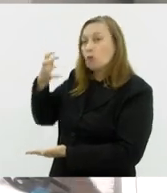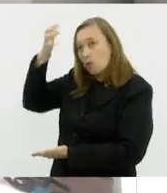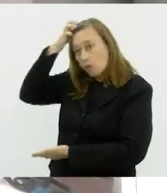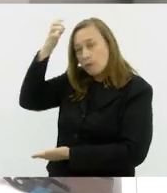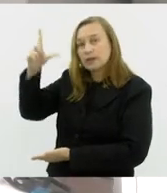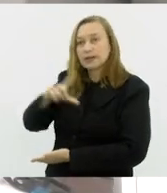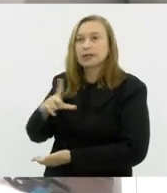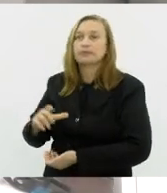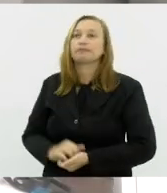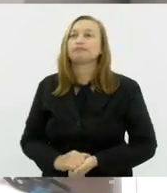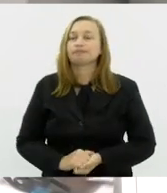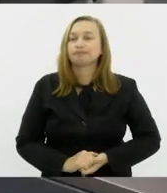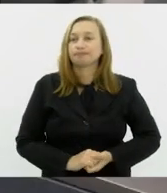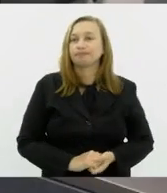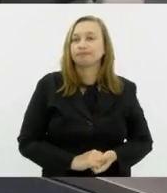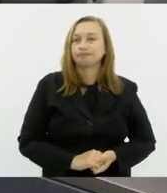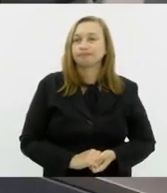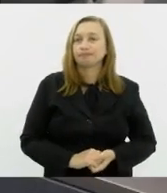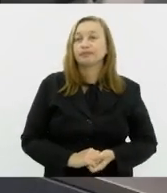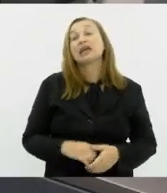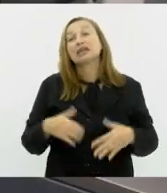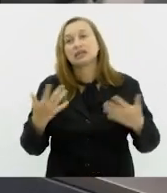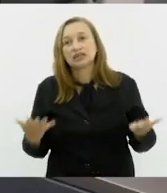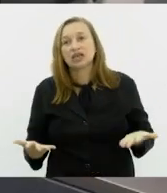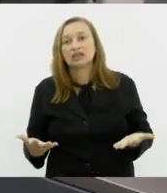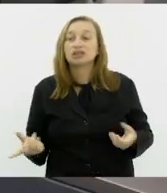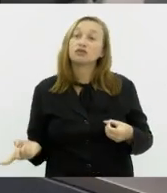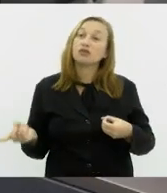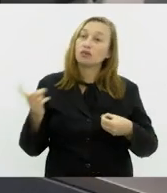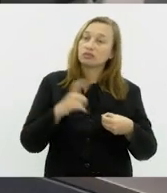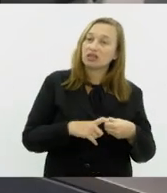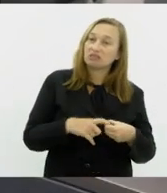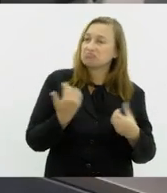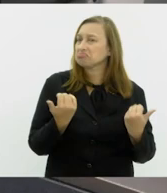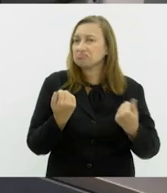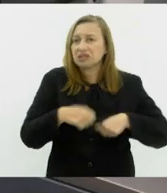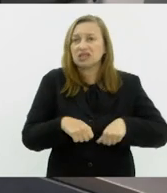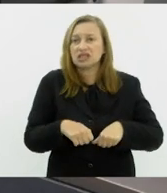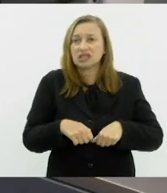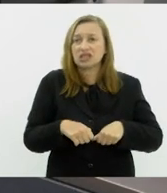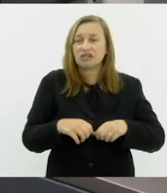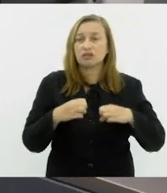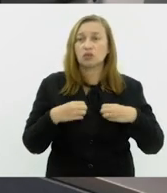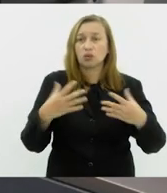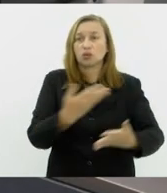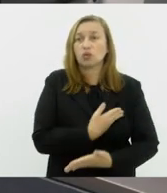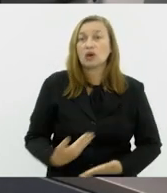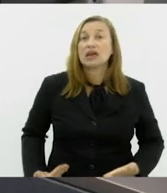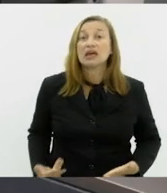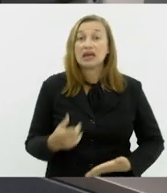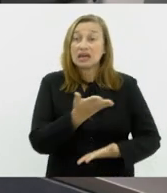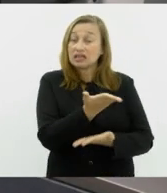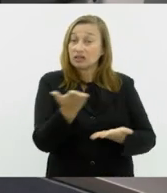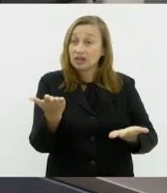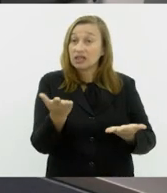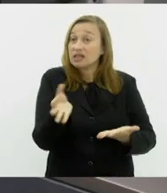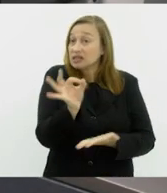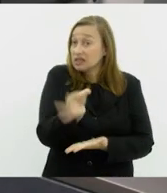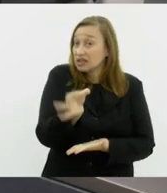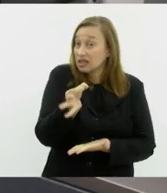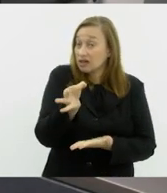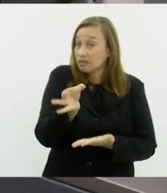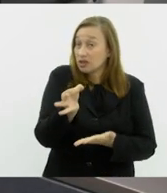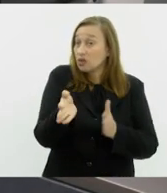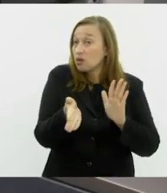refratários? Então, mas se a gente fosse voltar, então a gente não precisava da audiência, porque eles estão presentes aqui exatamente, a audiência